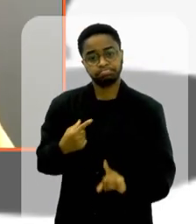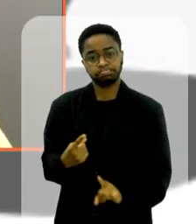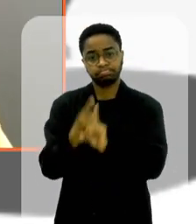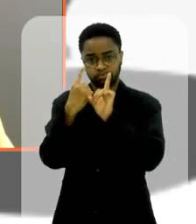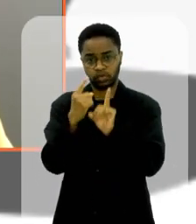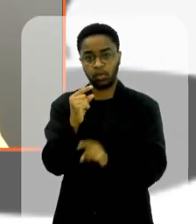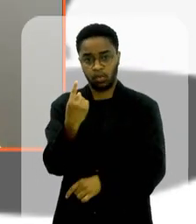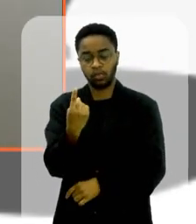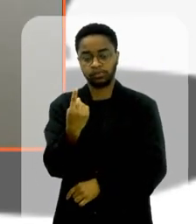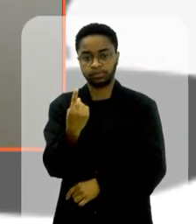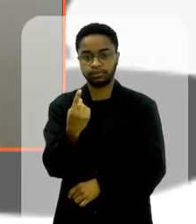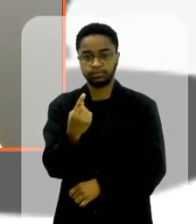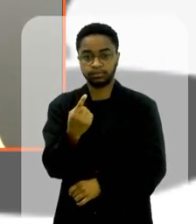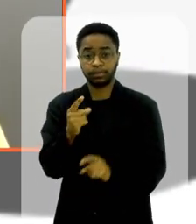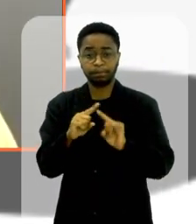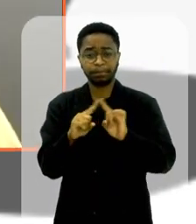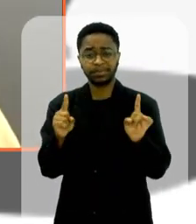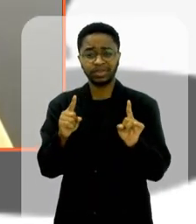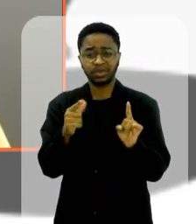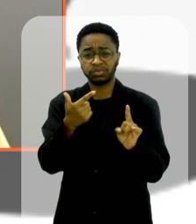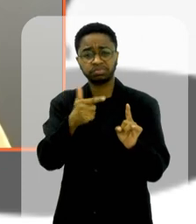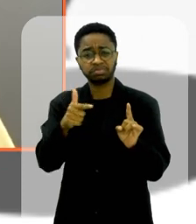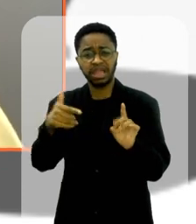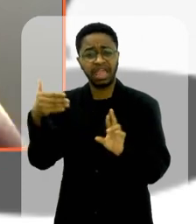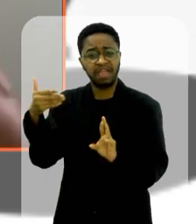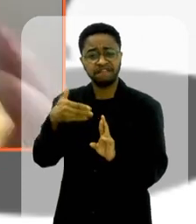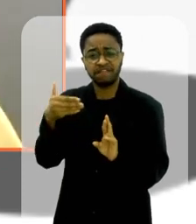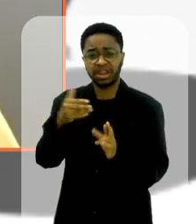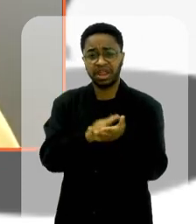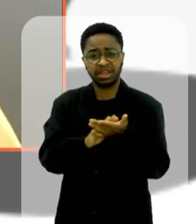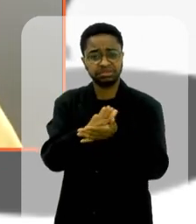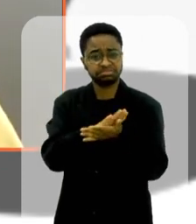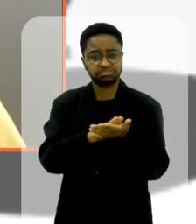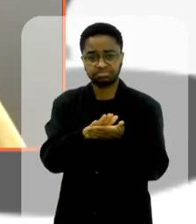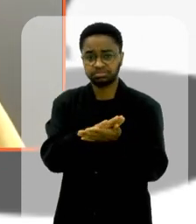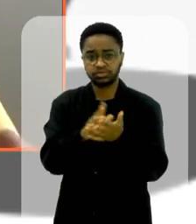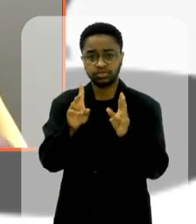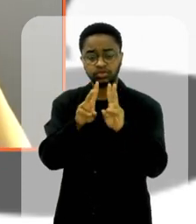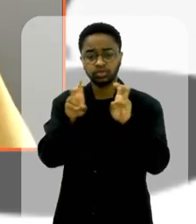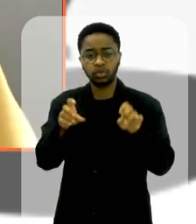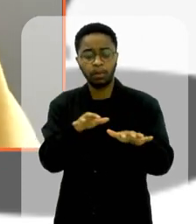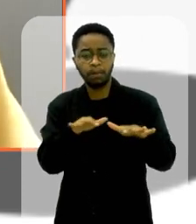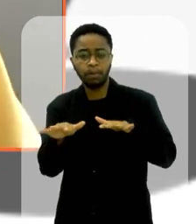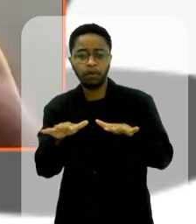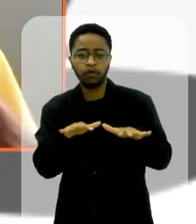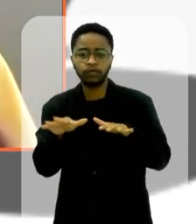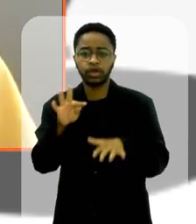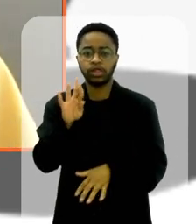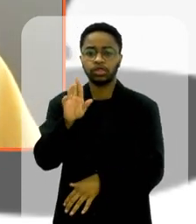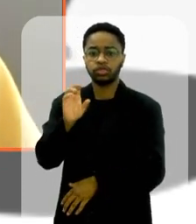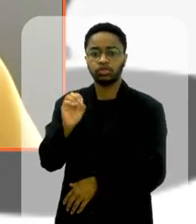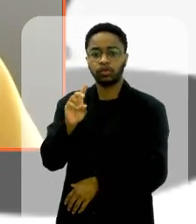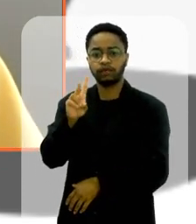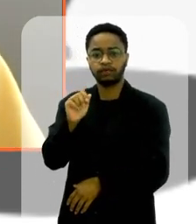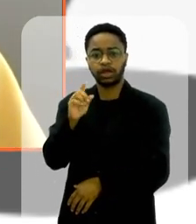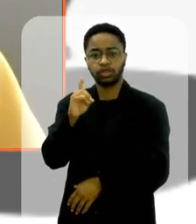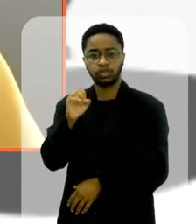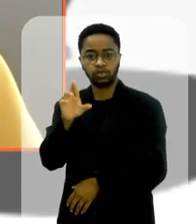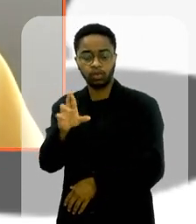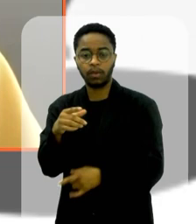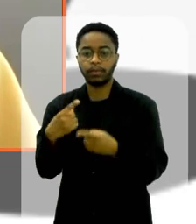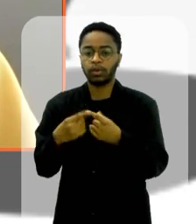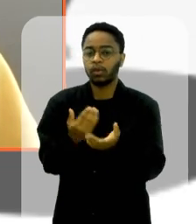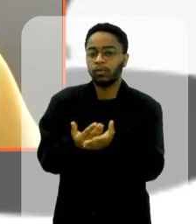Ano Teodoro Vane. E aí não encontrei nenhuma referência ao movimento dos trovadores que a gente